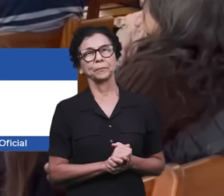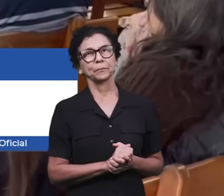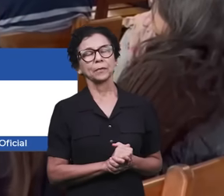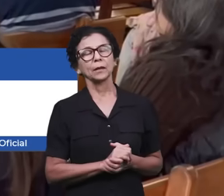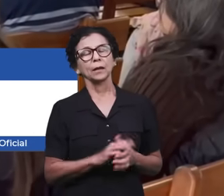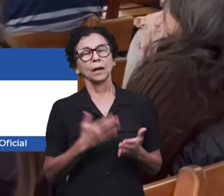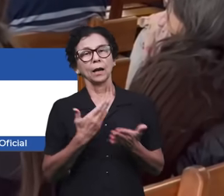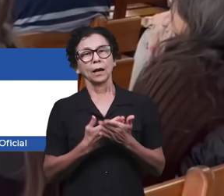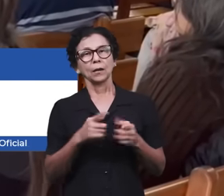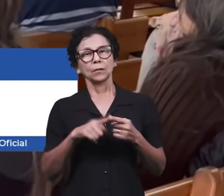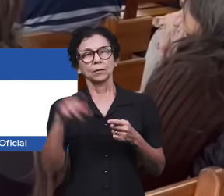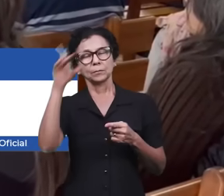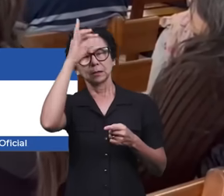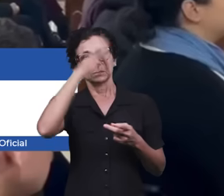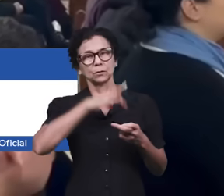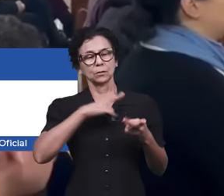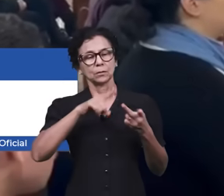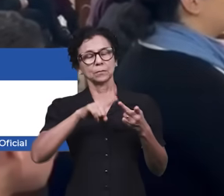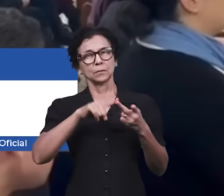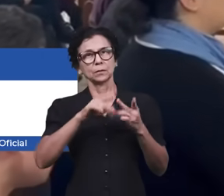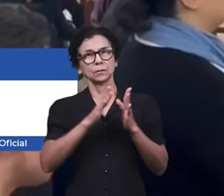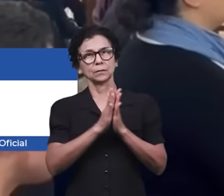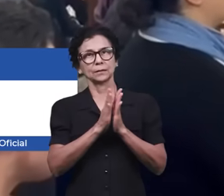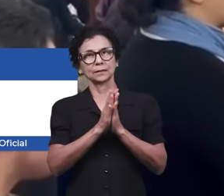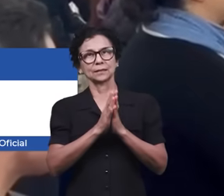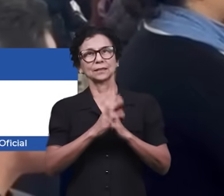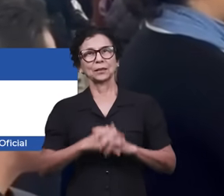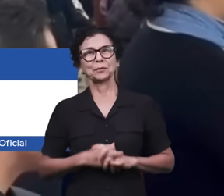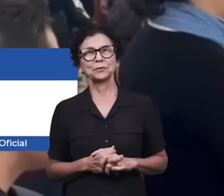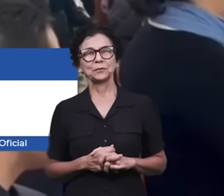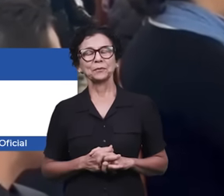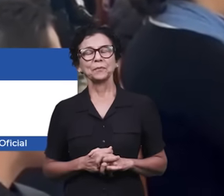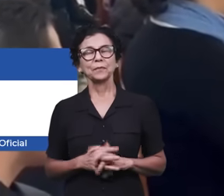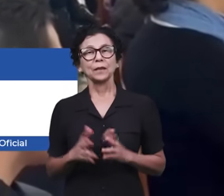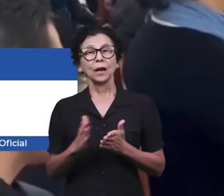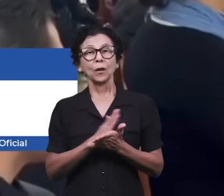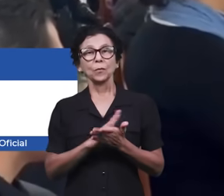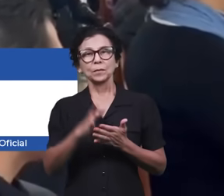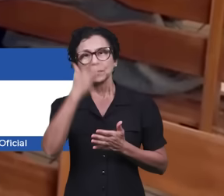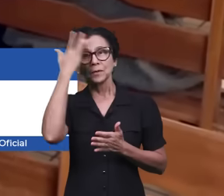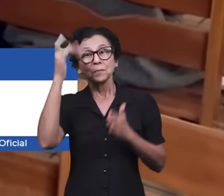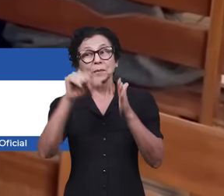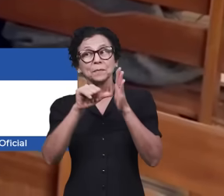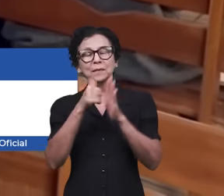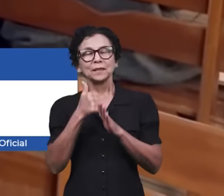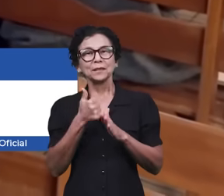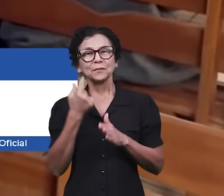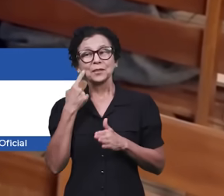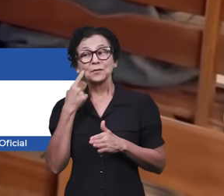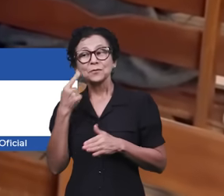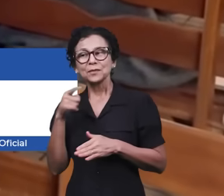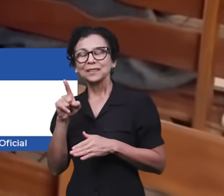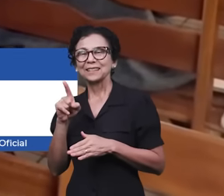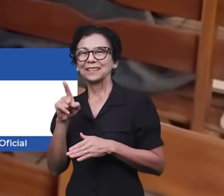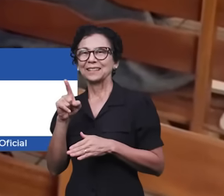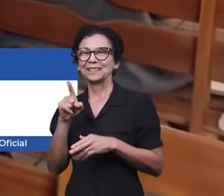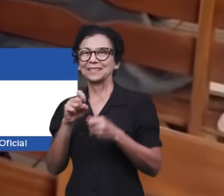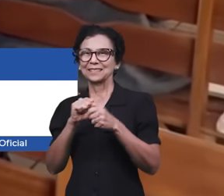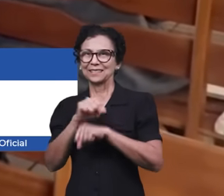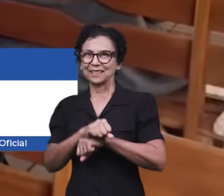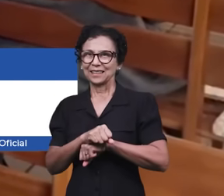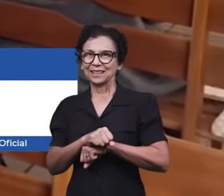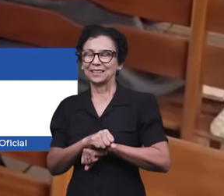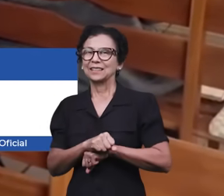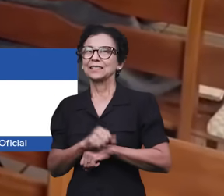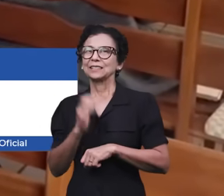com o Espírito Santo e a oração, as vidas que assistiam pela primeira vez ao seminário tiveram experiências com o Senhor e